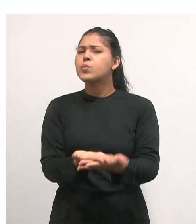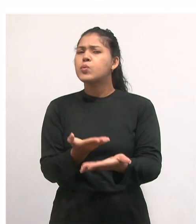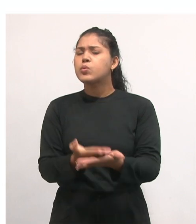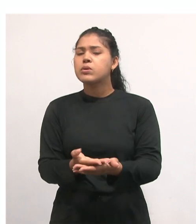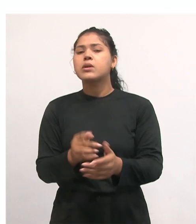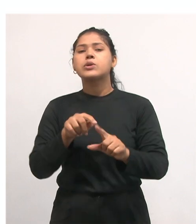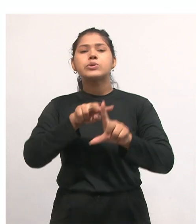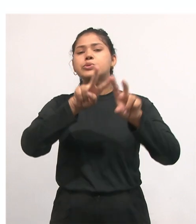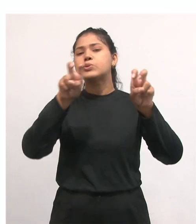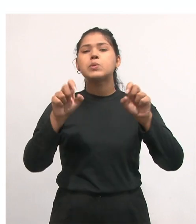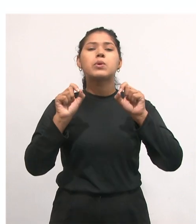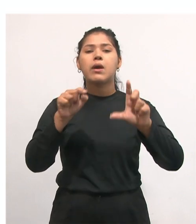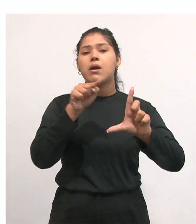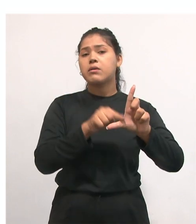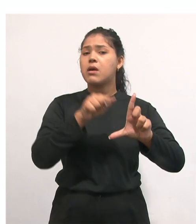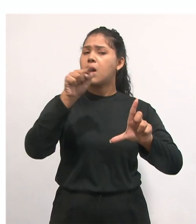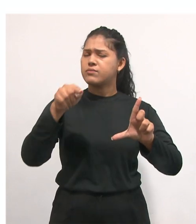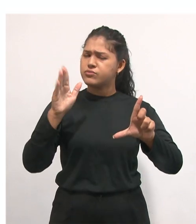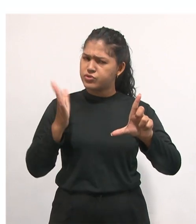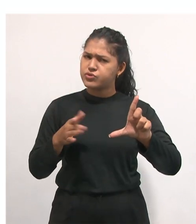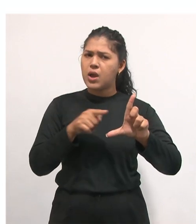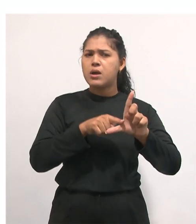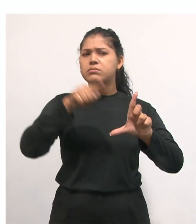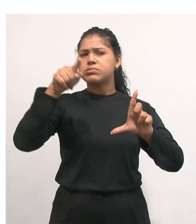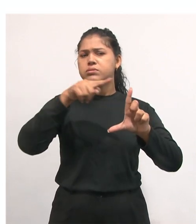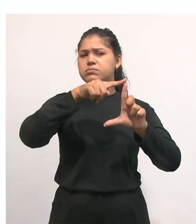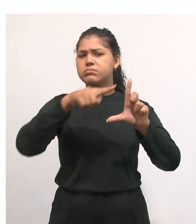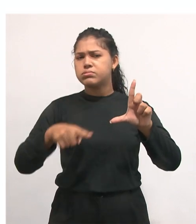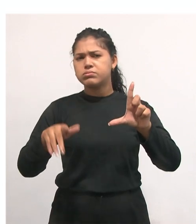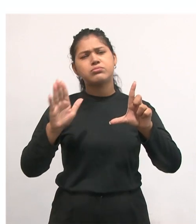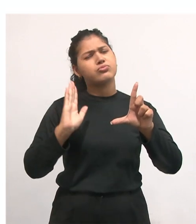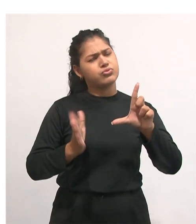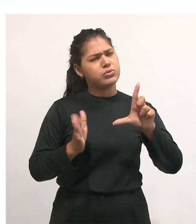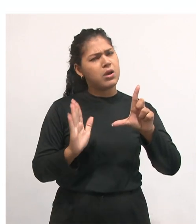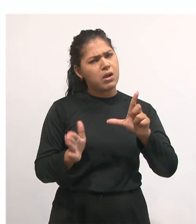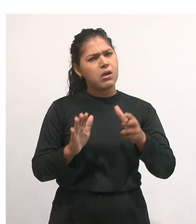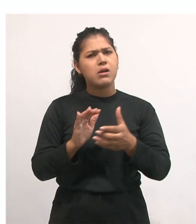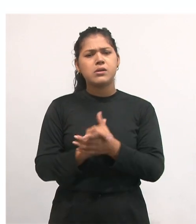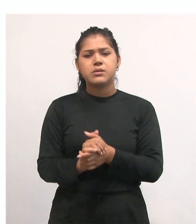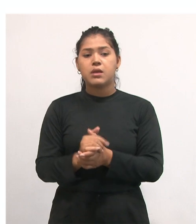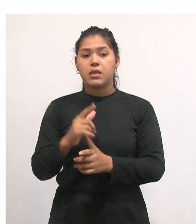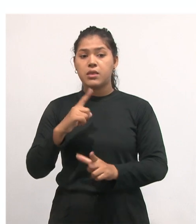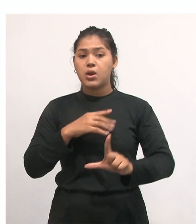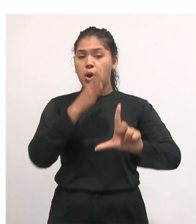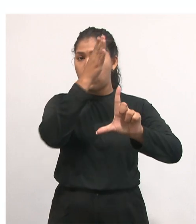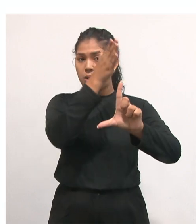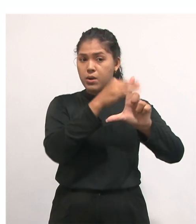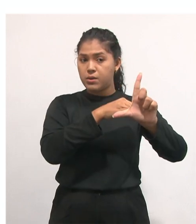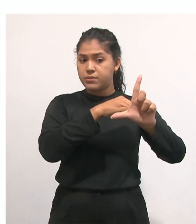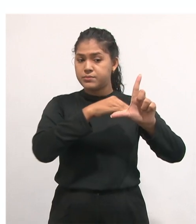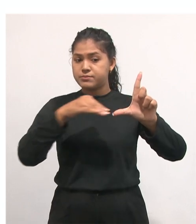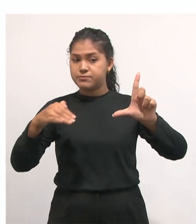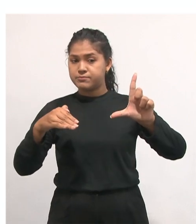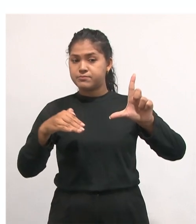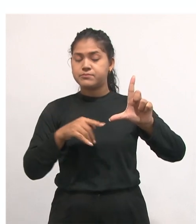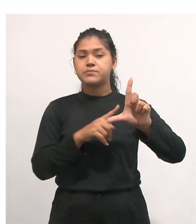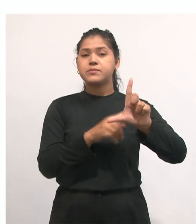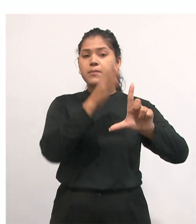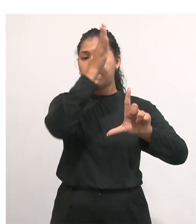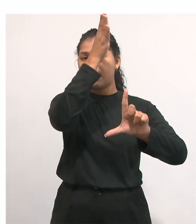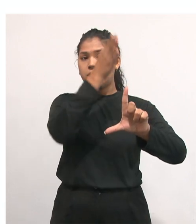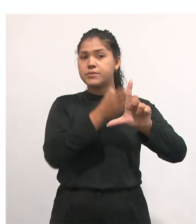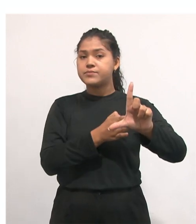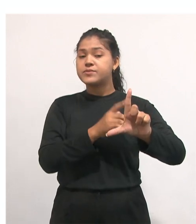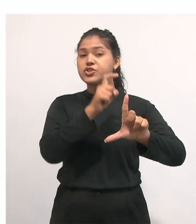o gráfico, ok? A gente estuda o gráfico, o plano cartesiano. A gente tem, por exemplo, o eixo X, correto? O eixo